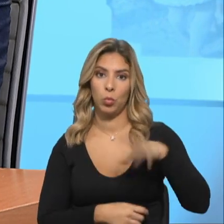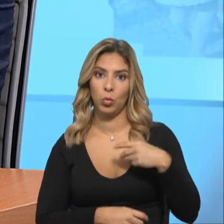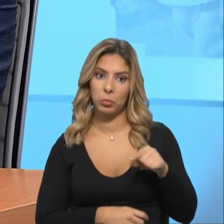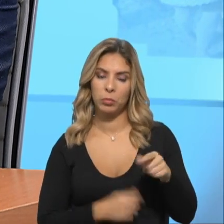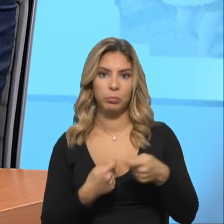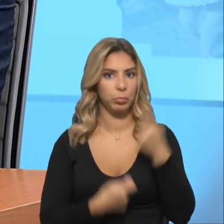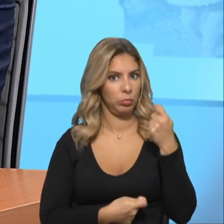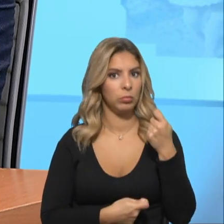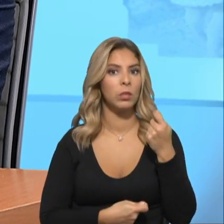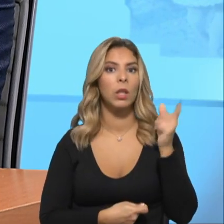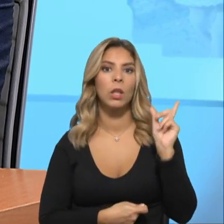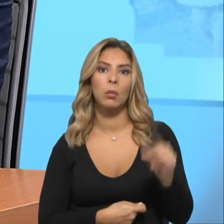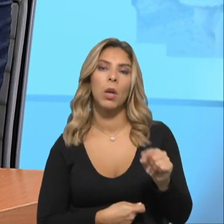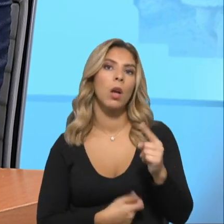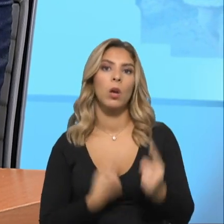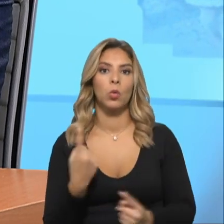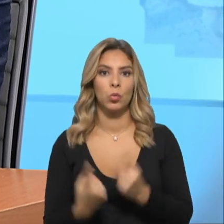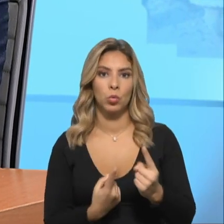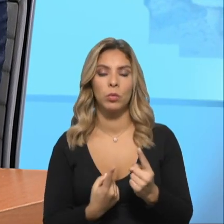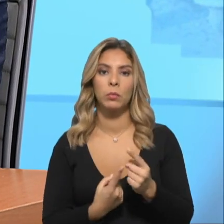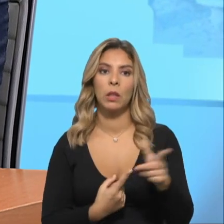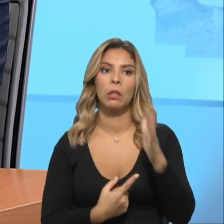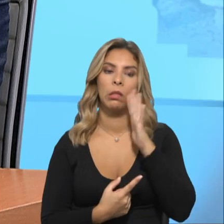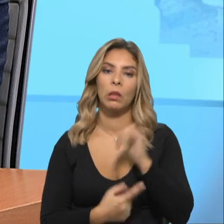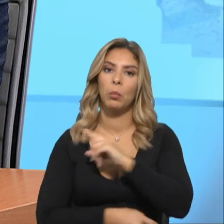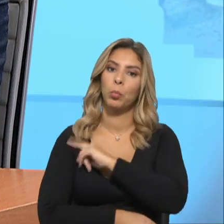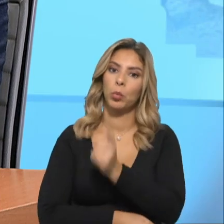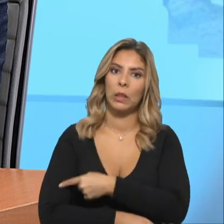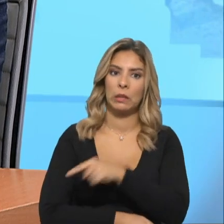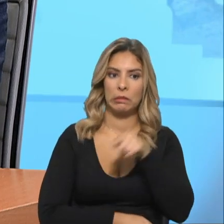desajustada, com exceção dos próprios que mantêm o poder de veto e, eventualmente,